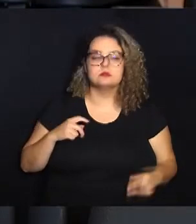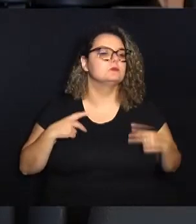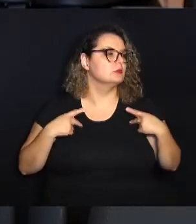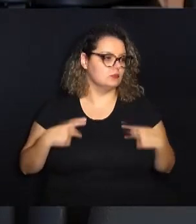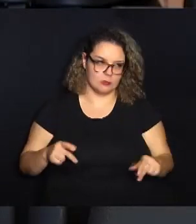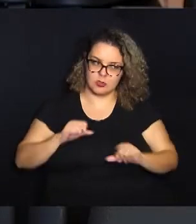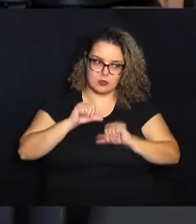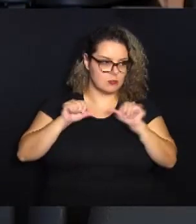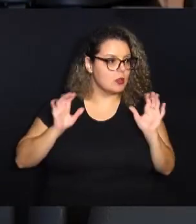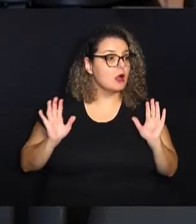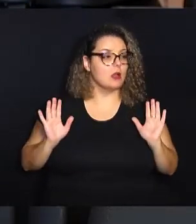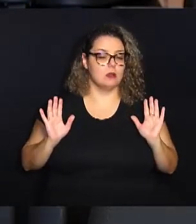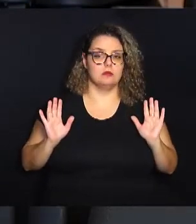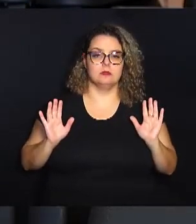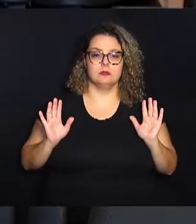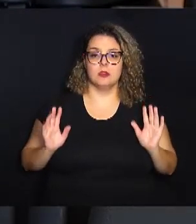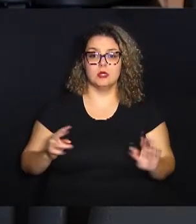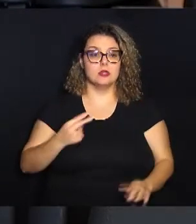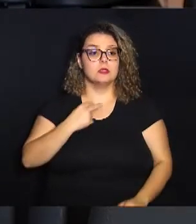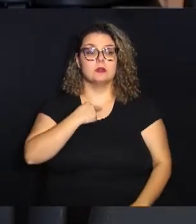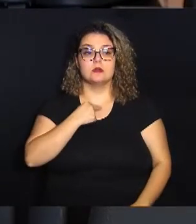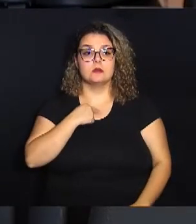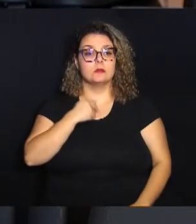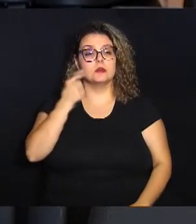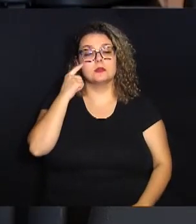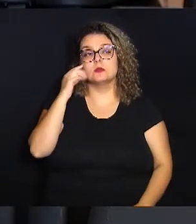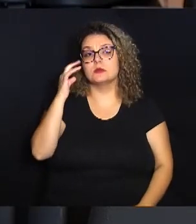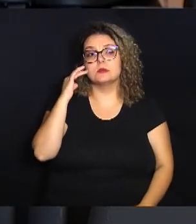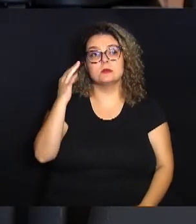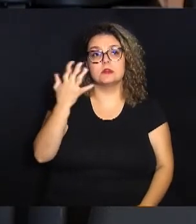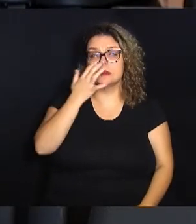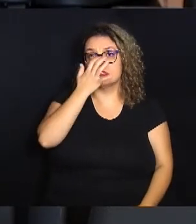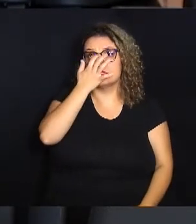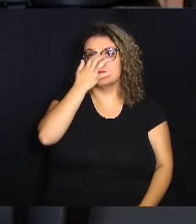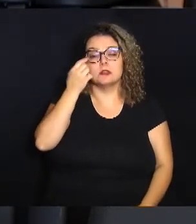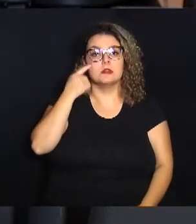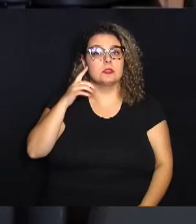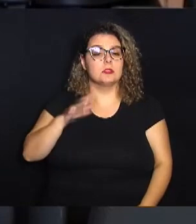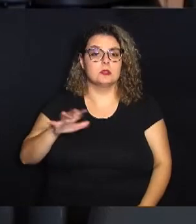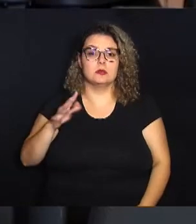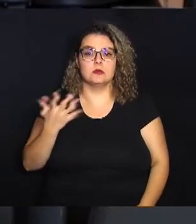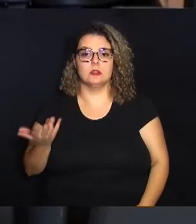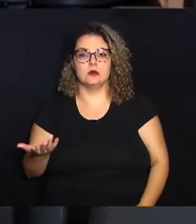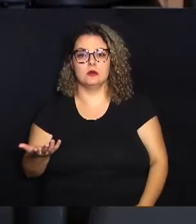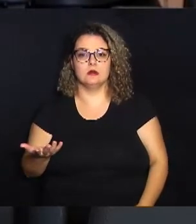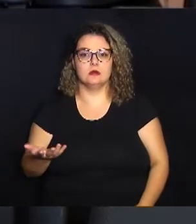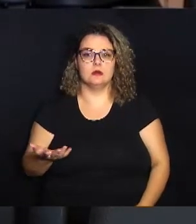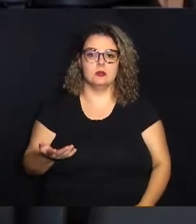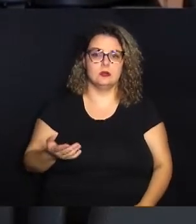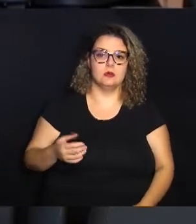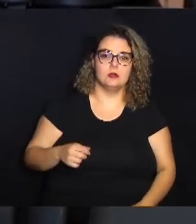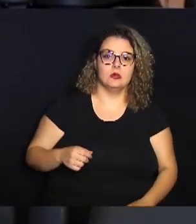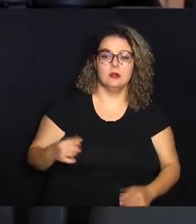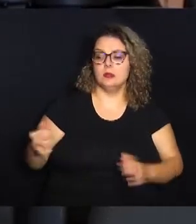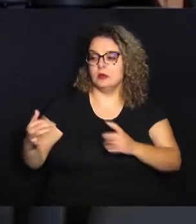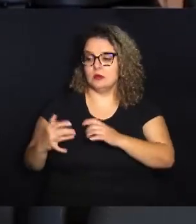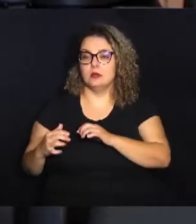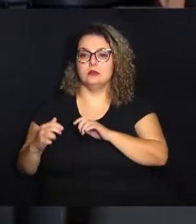Então, nós não podemos mais pensar naquela ideia de vamos